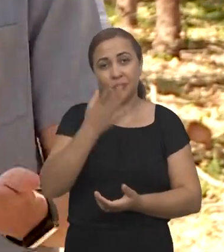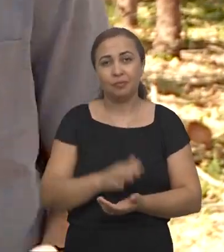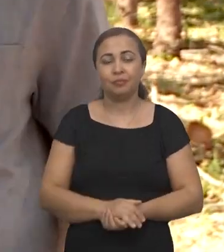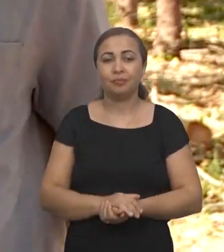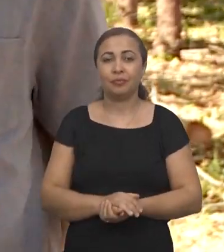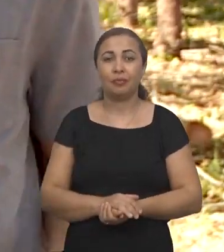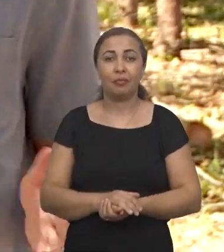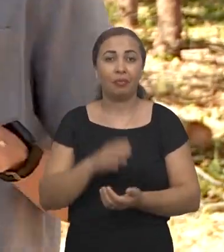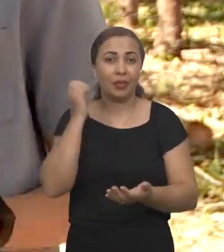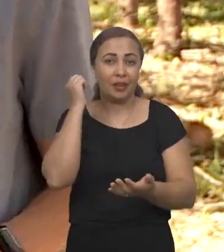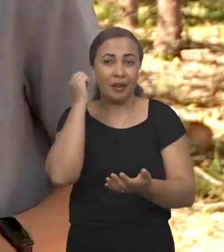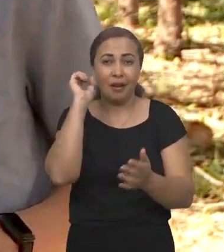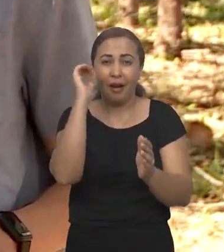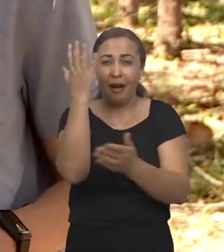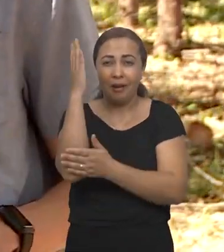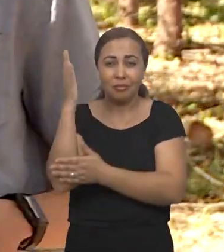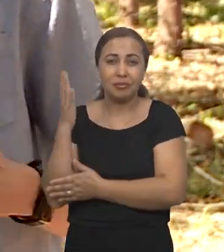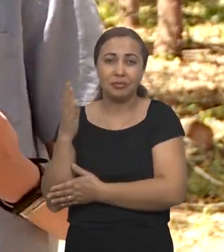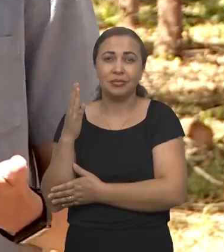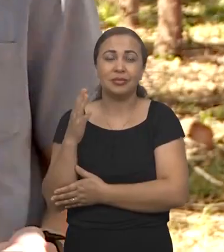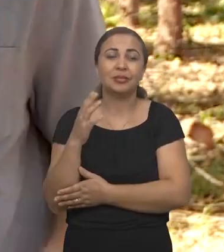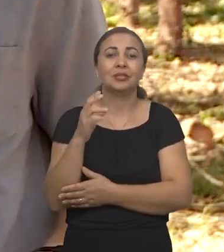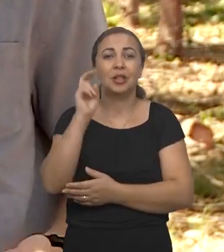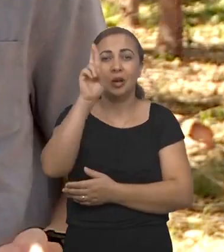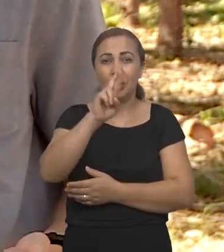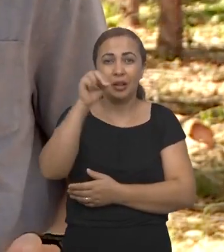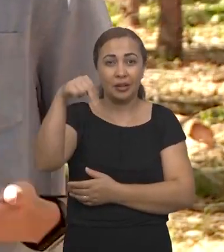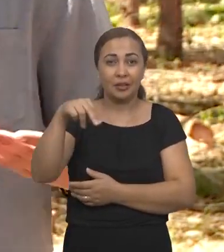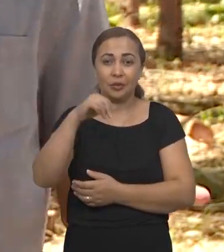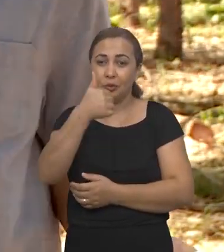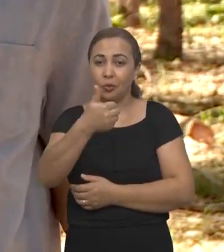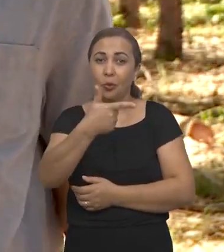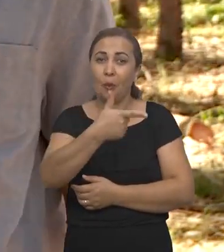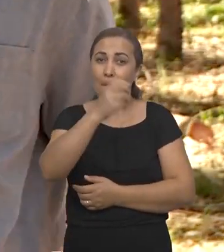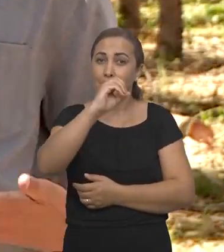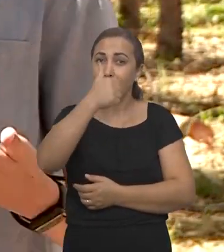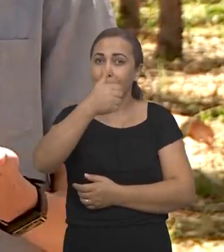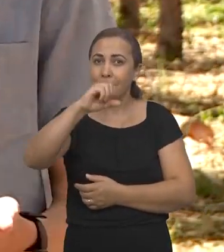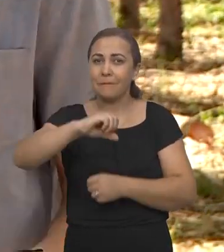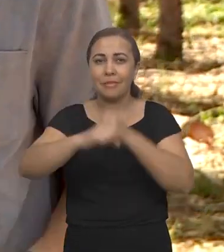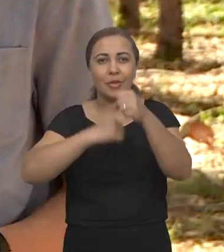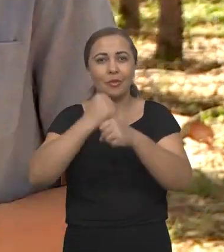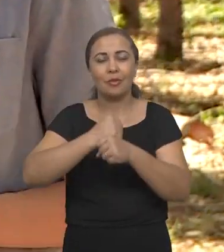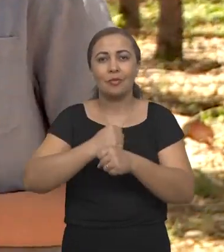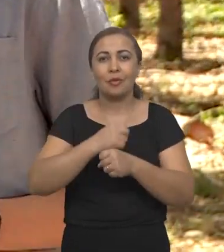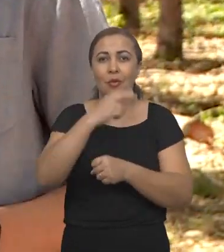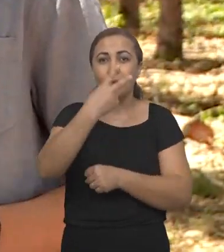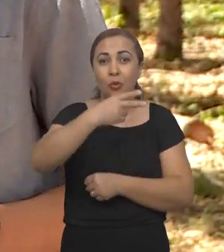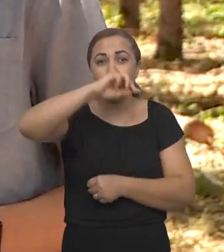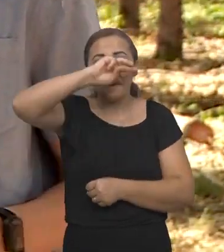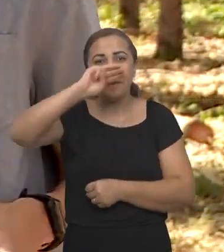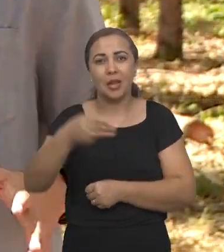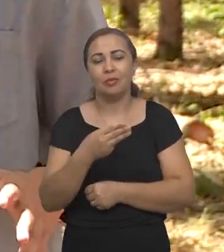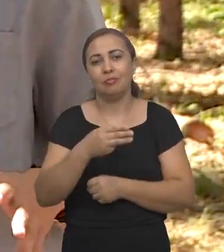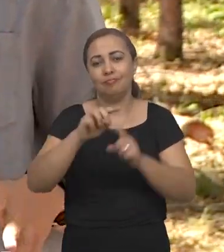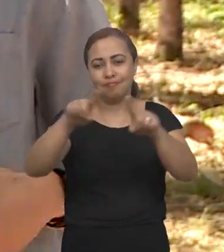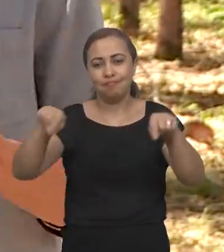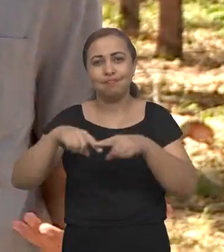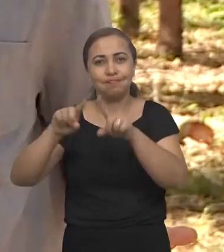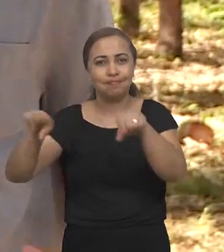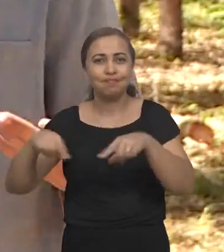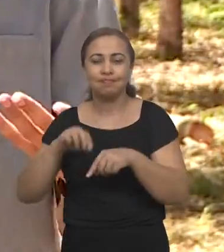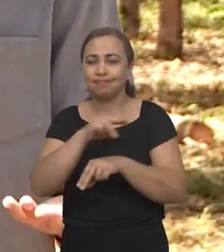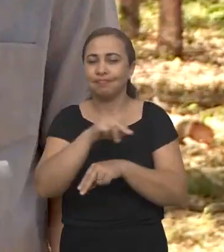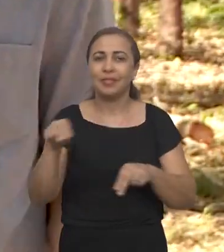consumo total de madeira no Rio Grande do Norte em 2019 foi de 2,2 milhões de metros estéreis, mas